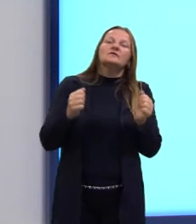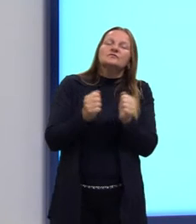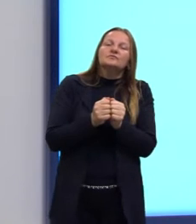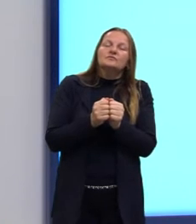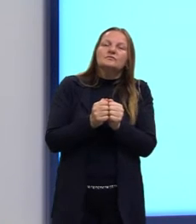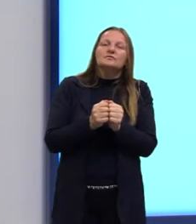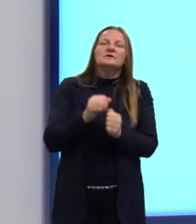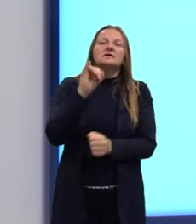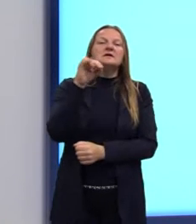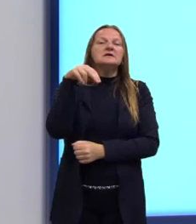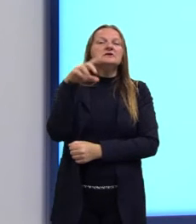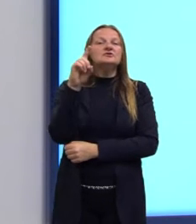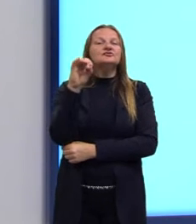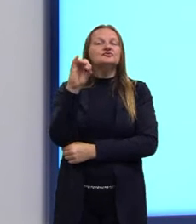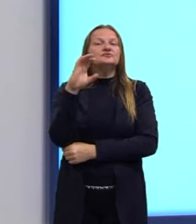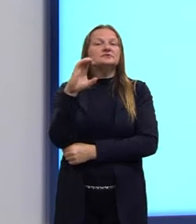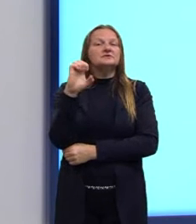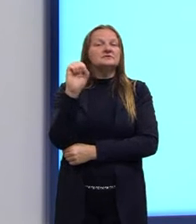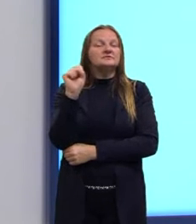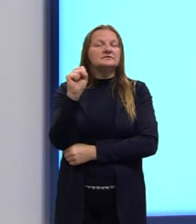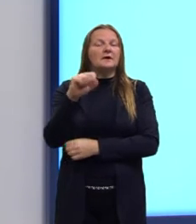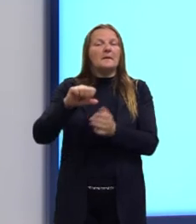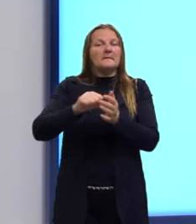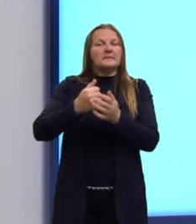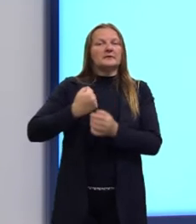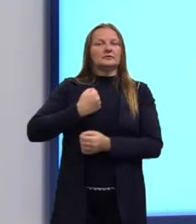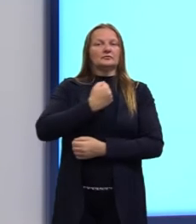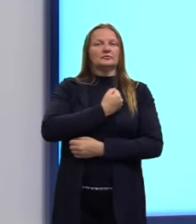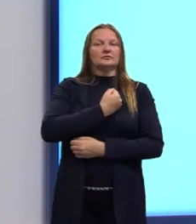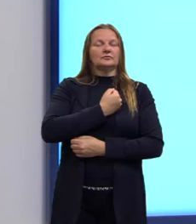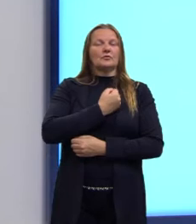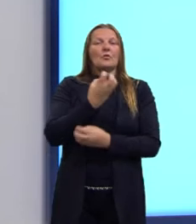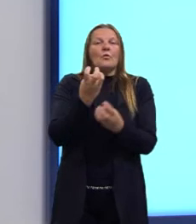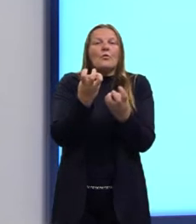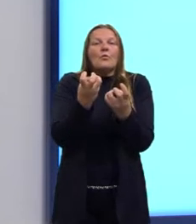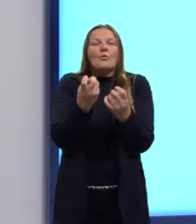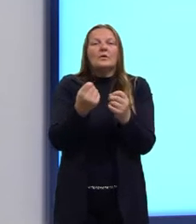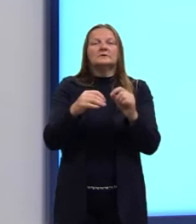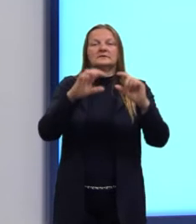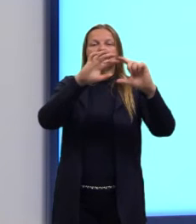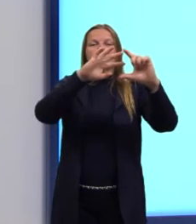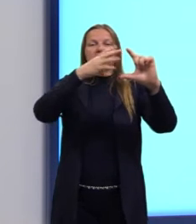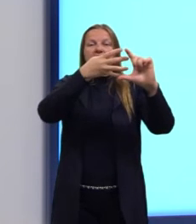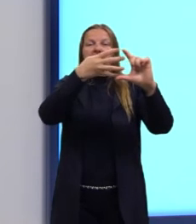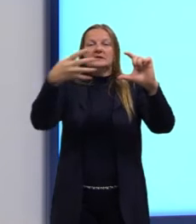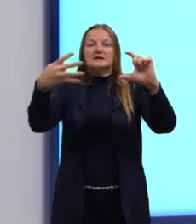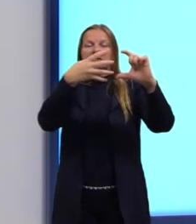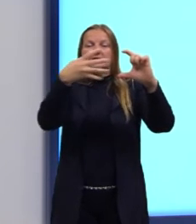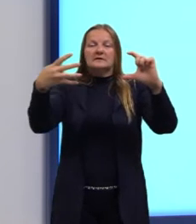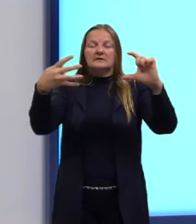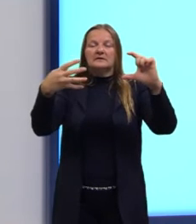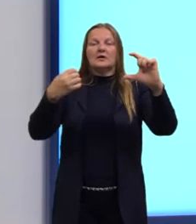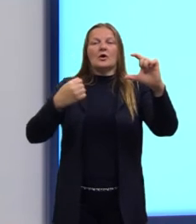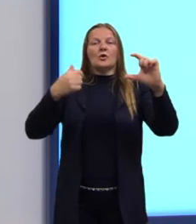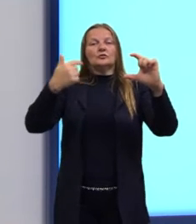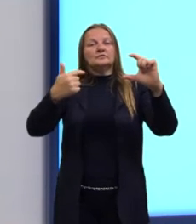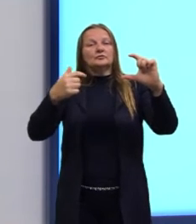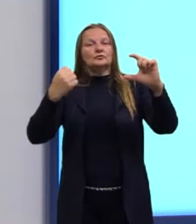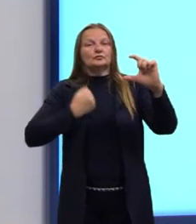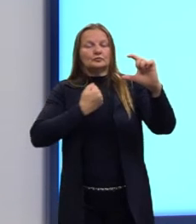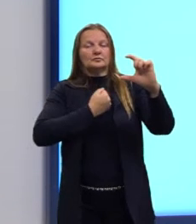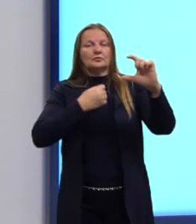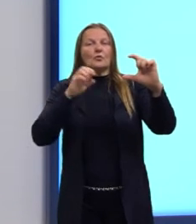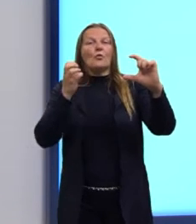por índices Nos quais o primeiro número indica a quantidade de linhas e o segundo número indica a quantidade